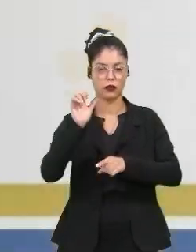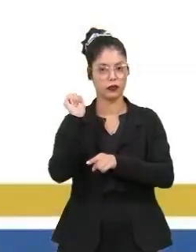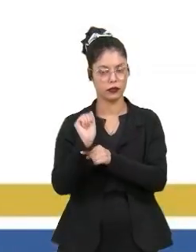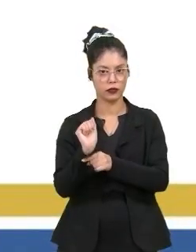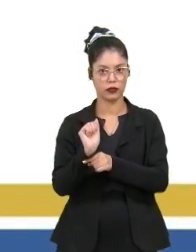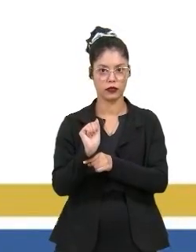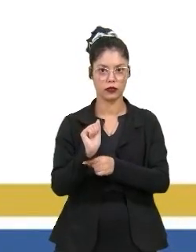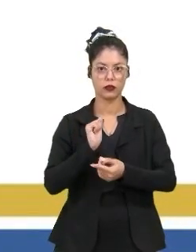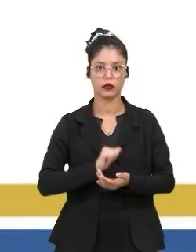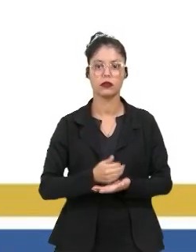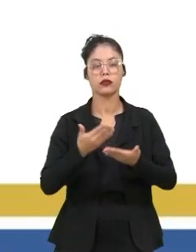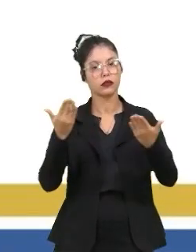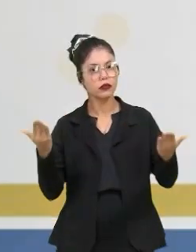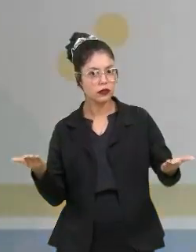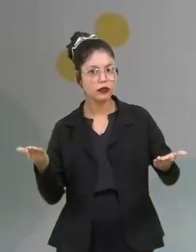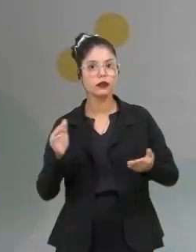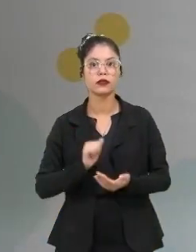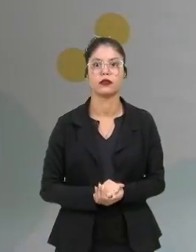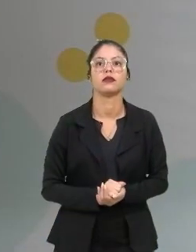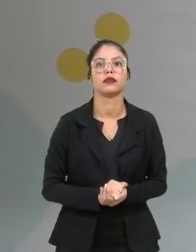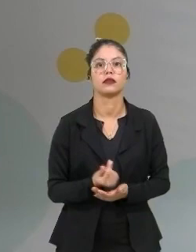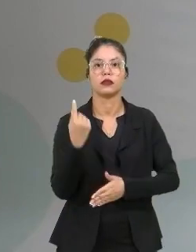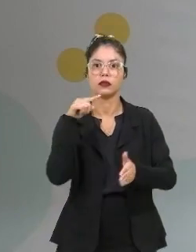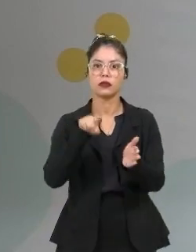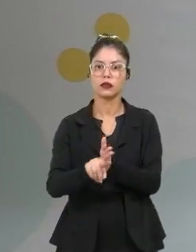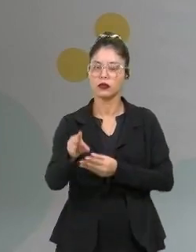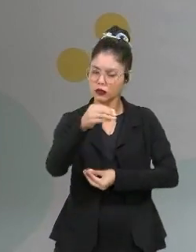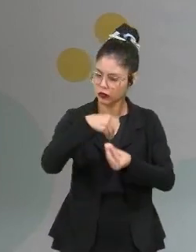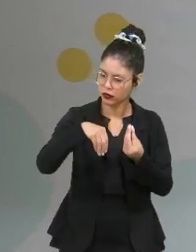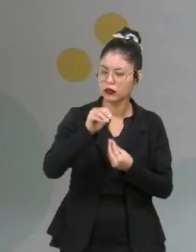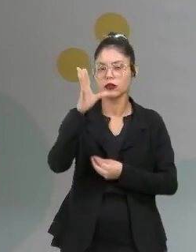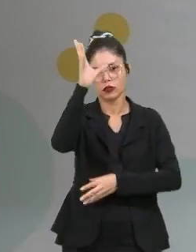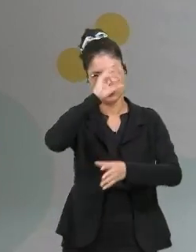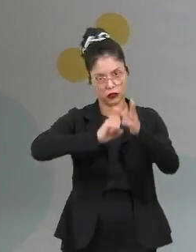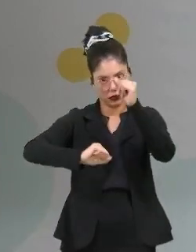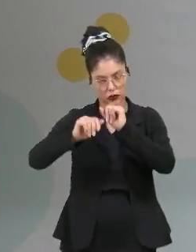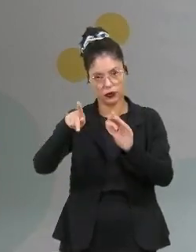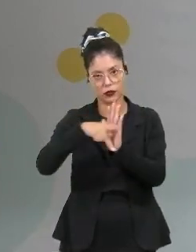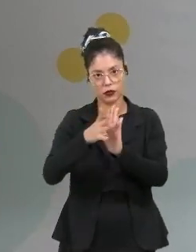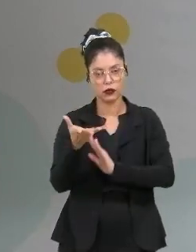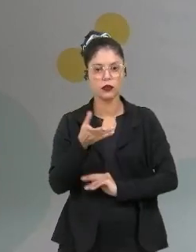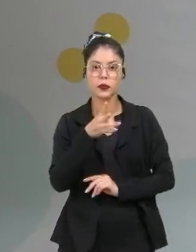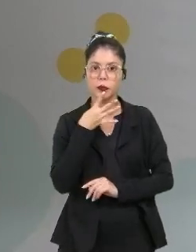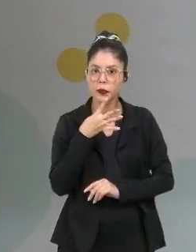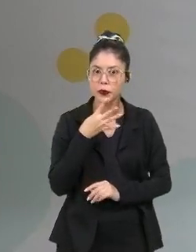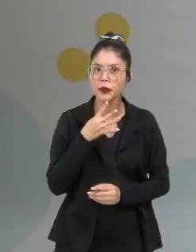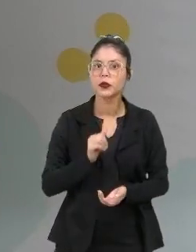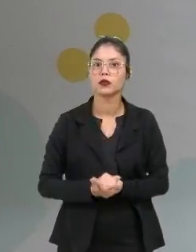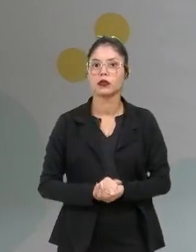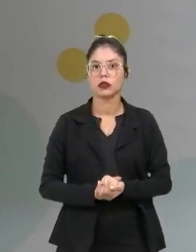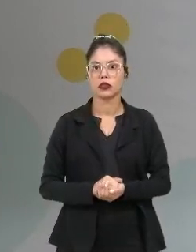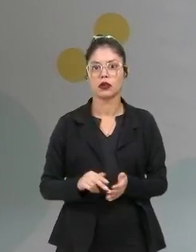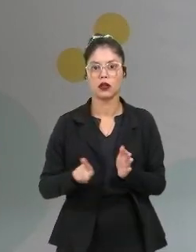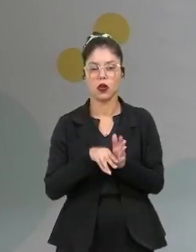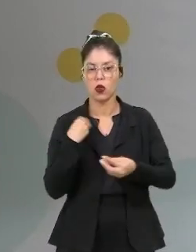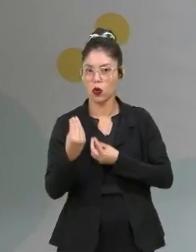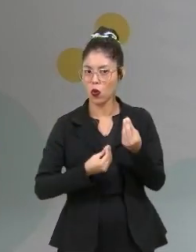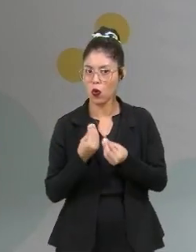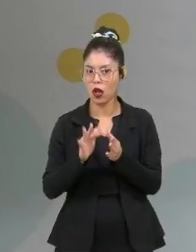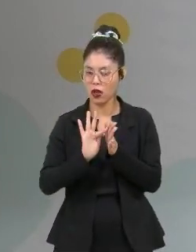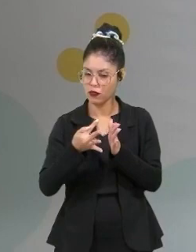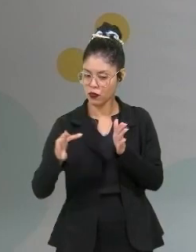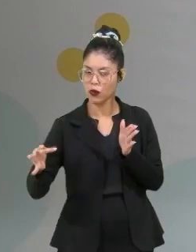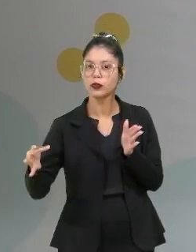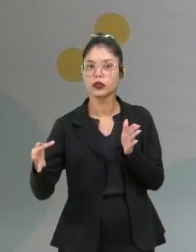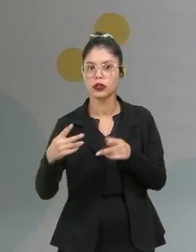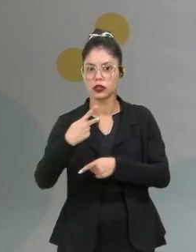A. Então, é isso. Questão que envolve conhecimentos básicos da parte envolvendo tanto a fórmula